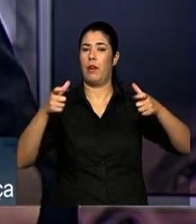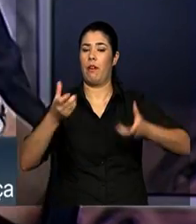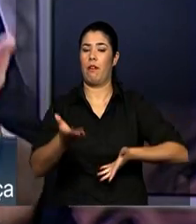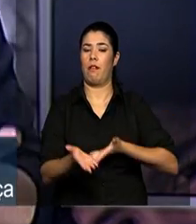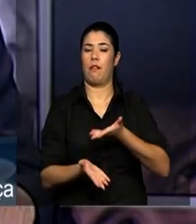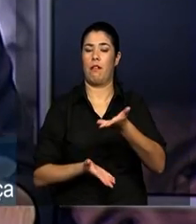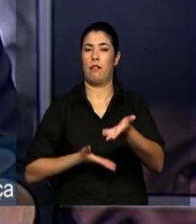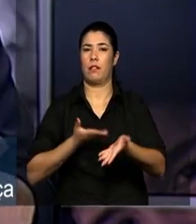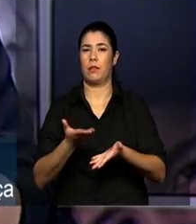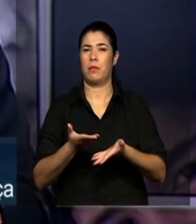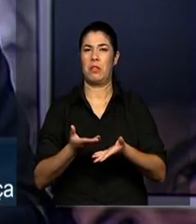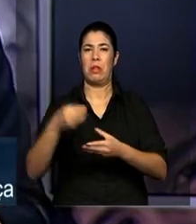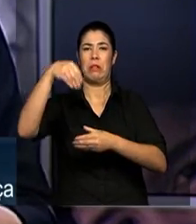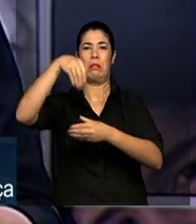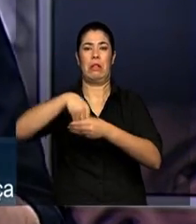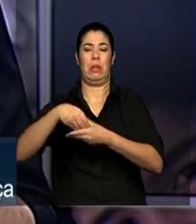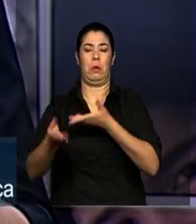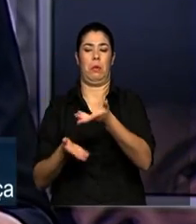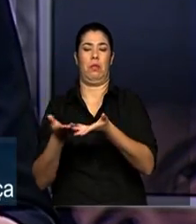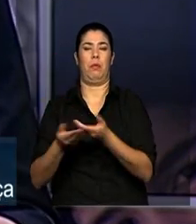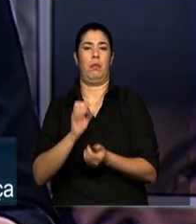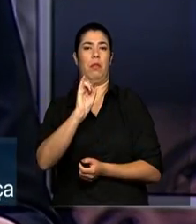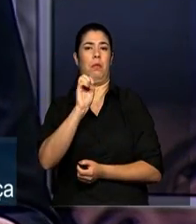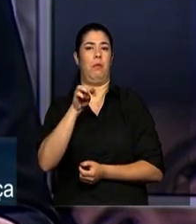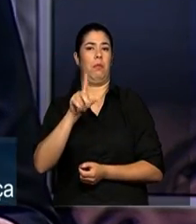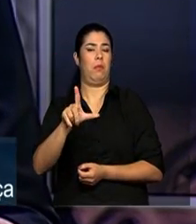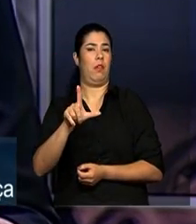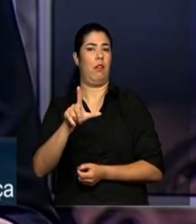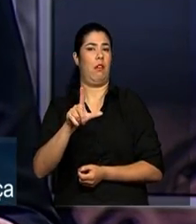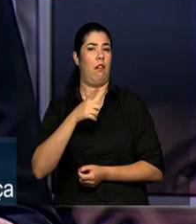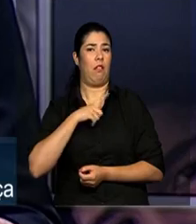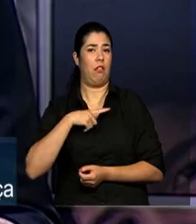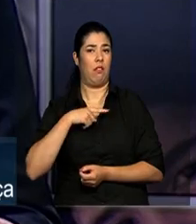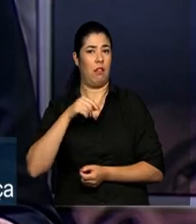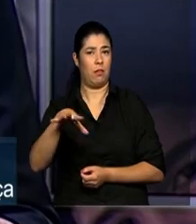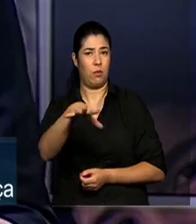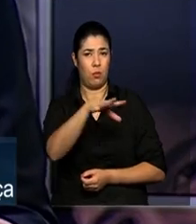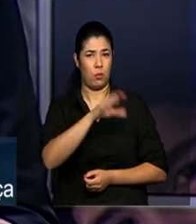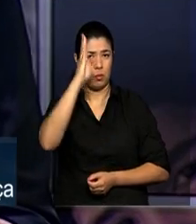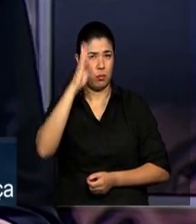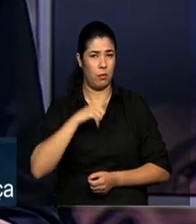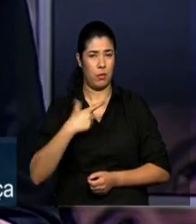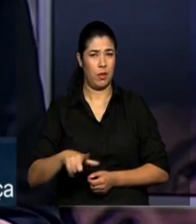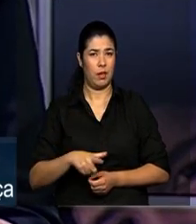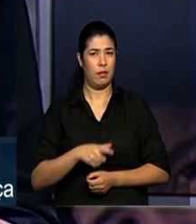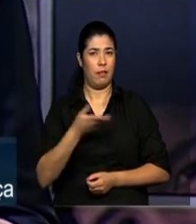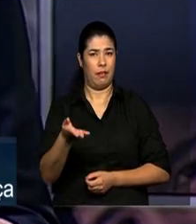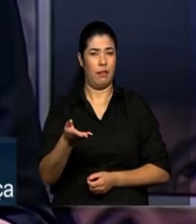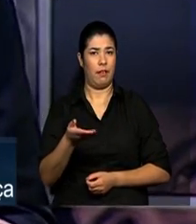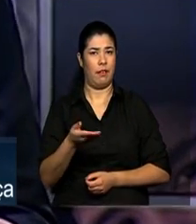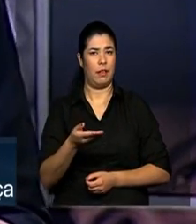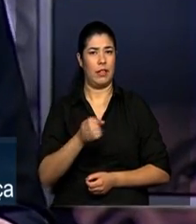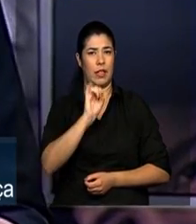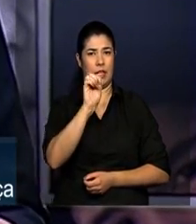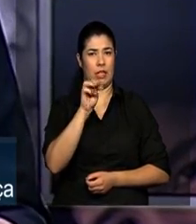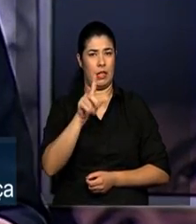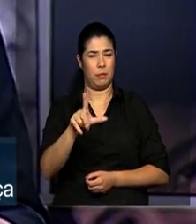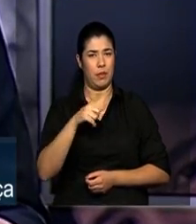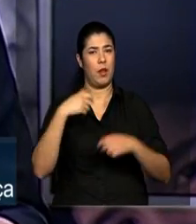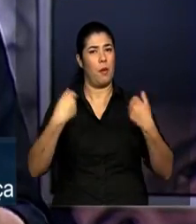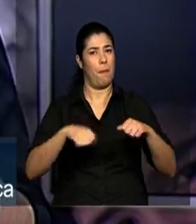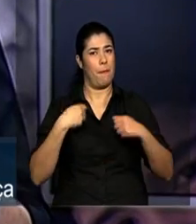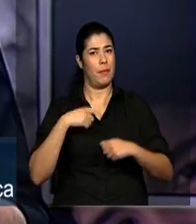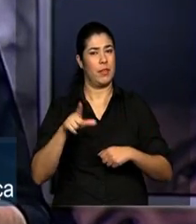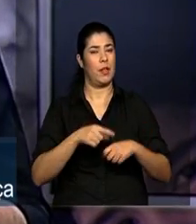para além de IMLs. Nós temos locais no país onde não temos IML. Nós precisaríamos que médicos do